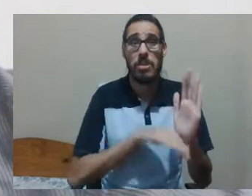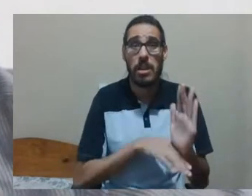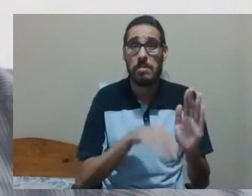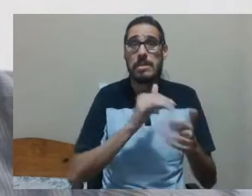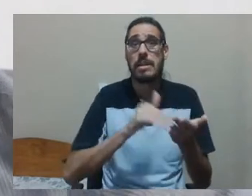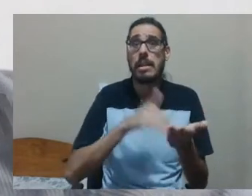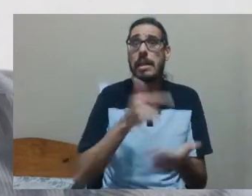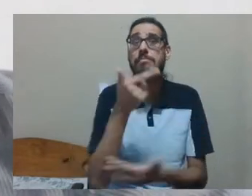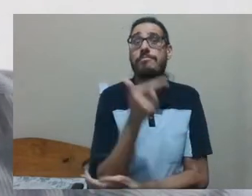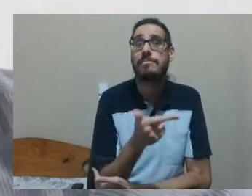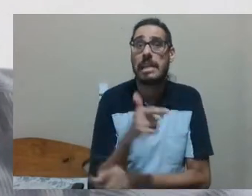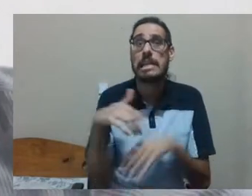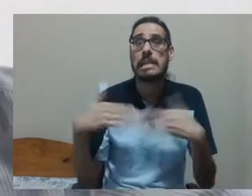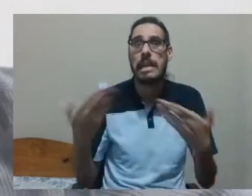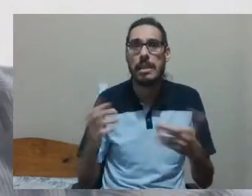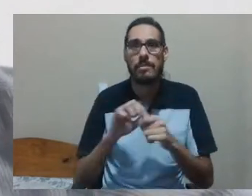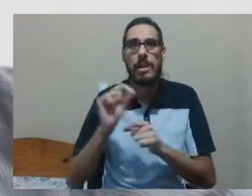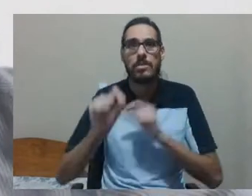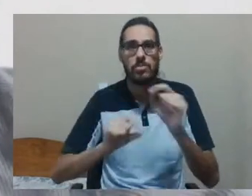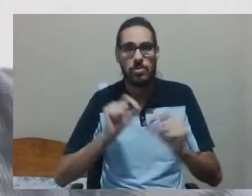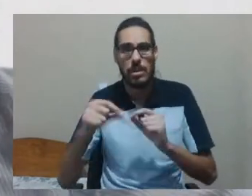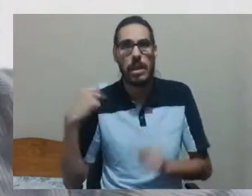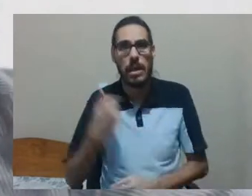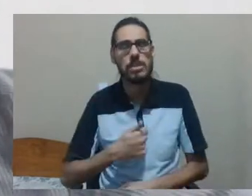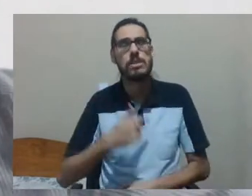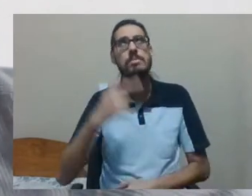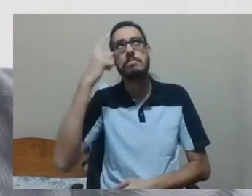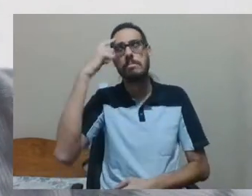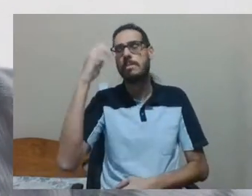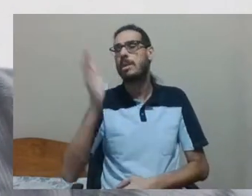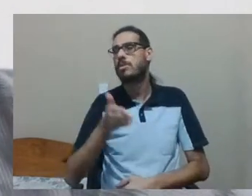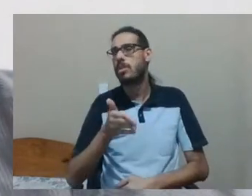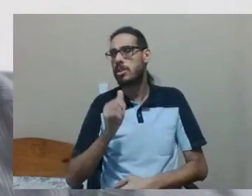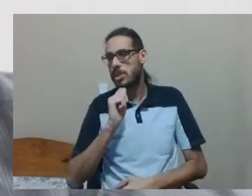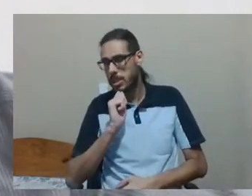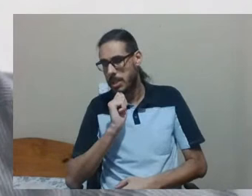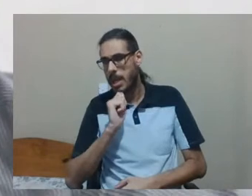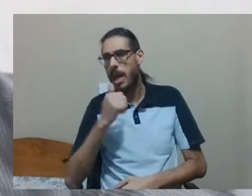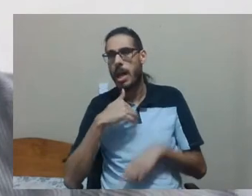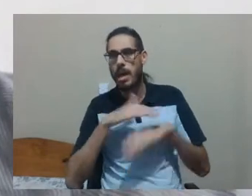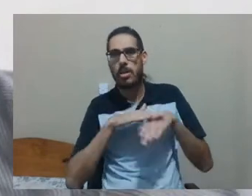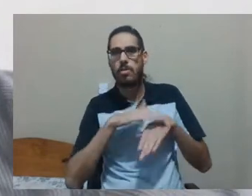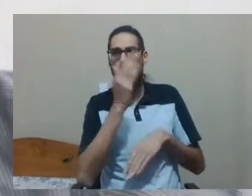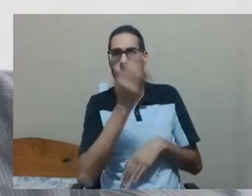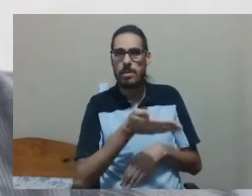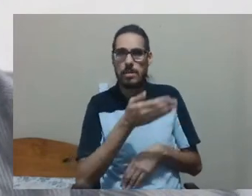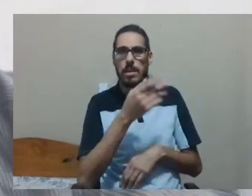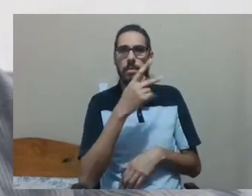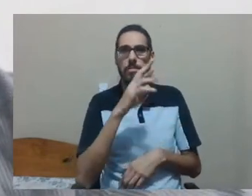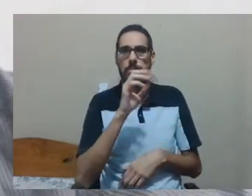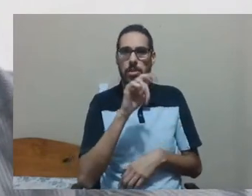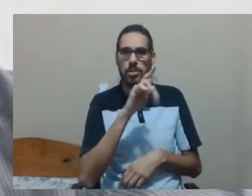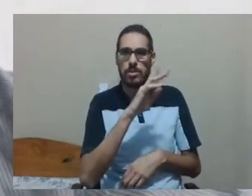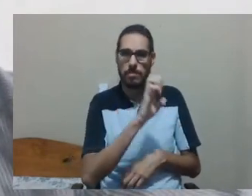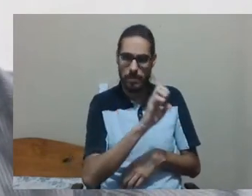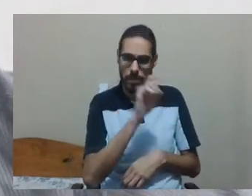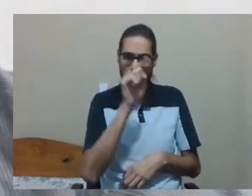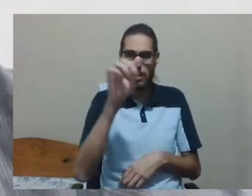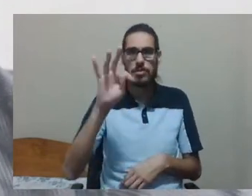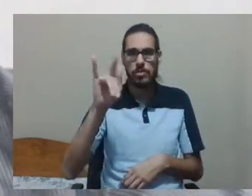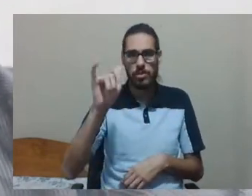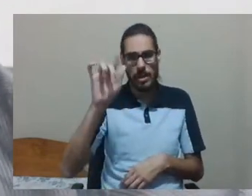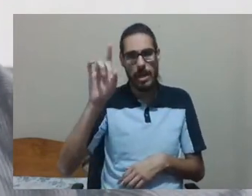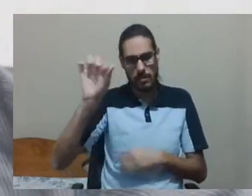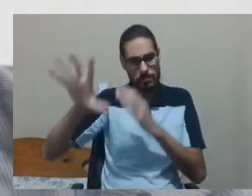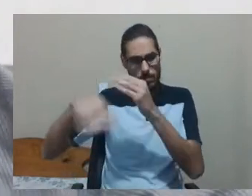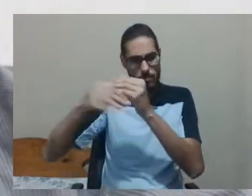gente faz? Realmente, a gente já pensou, eu já conversei com o nosso pró-reitor de gestão de pessoas, o Thiago, depois ele vai falar um pouco,